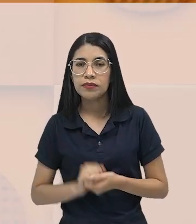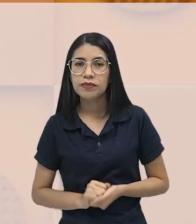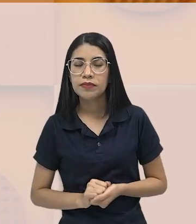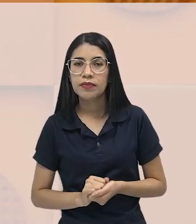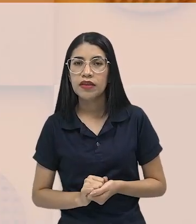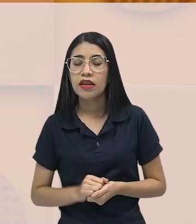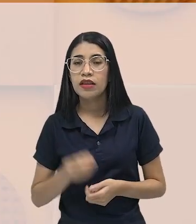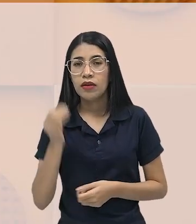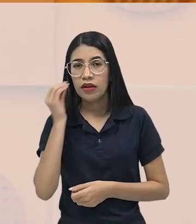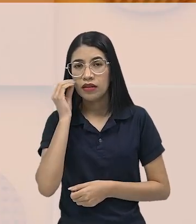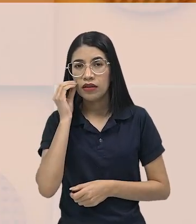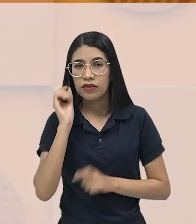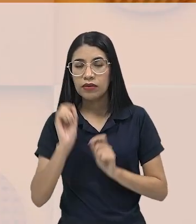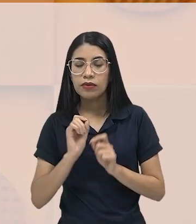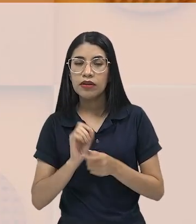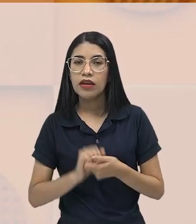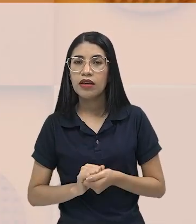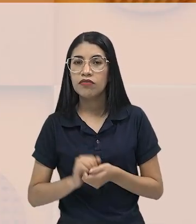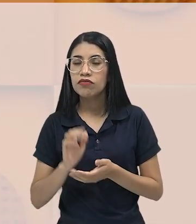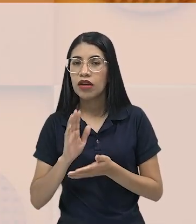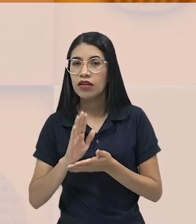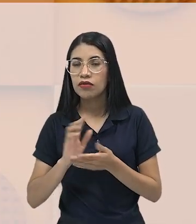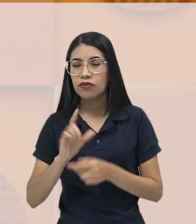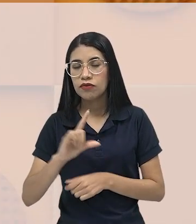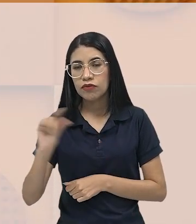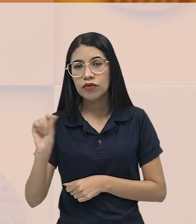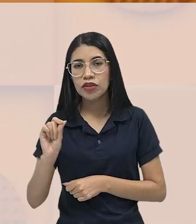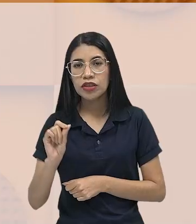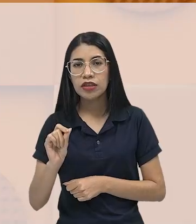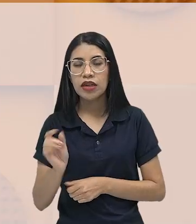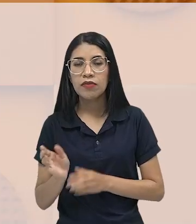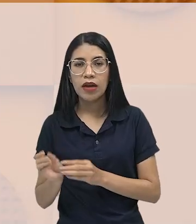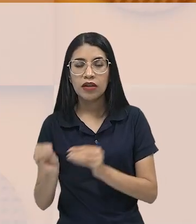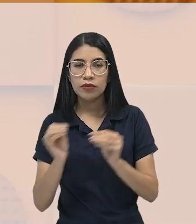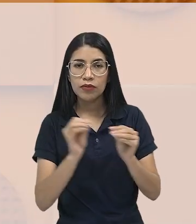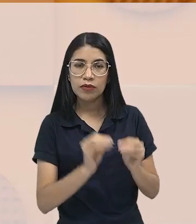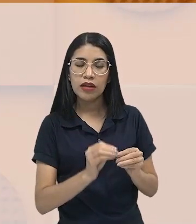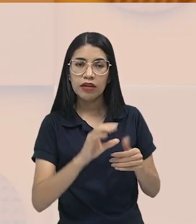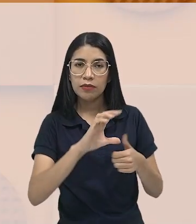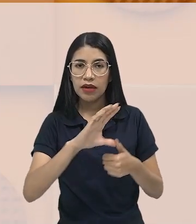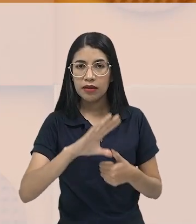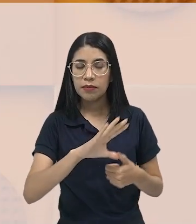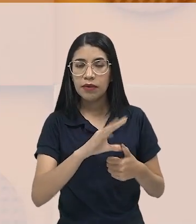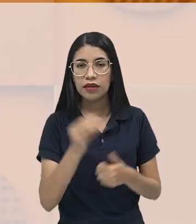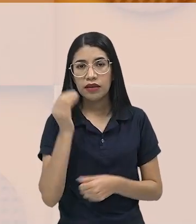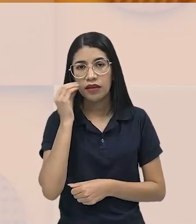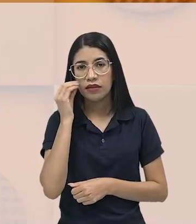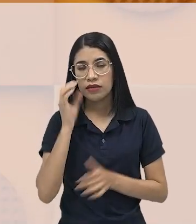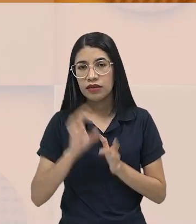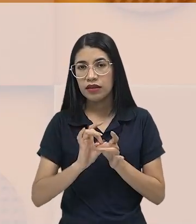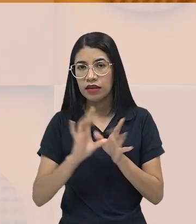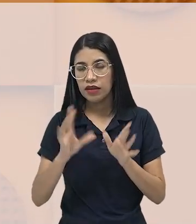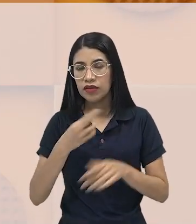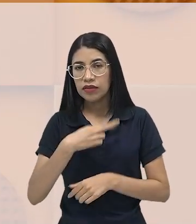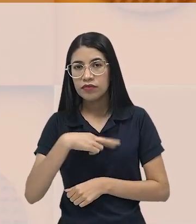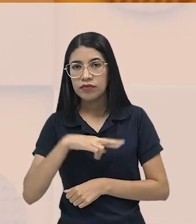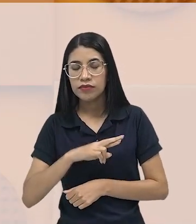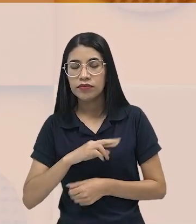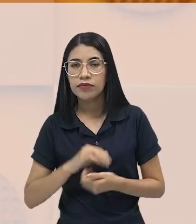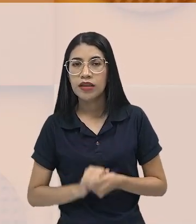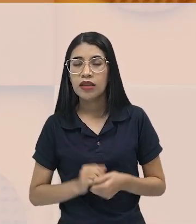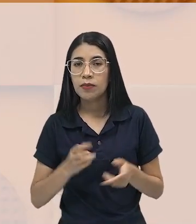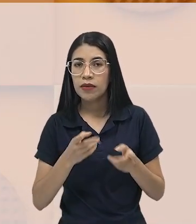Então, eles buscam essa fuga aí para a América em busca de uma liberdade religiosa. Então, percebam porque na imagem, né, a gente